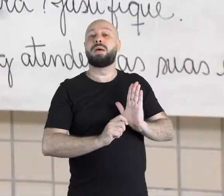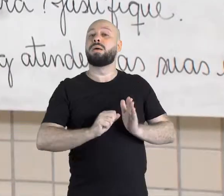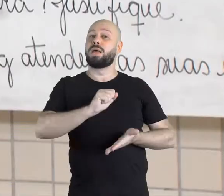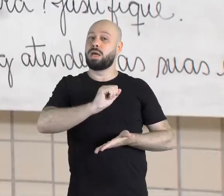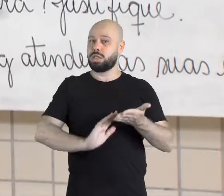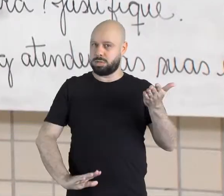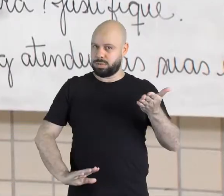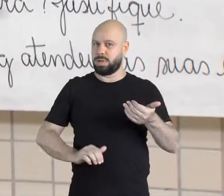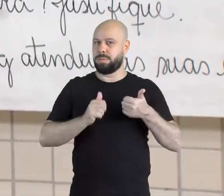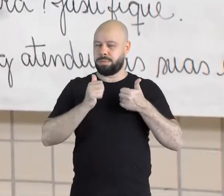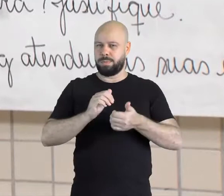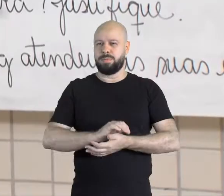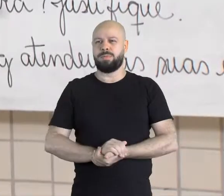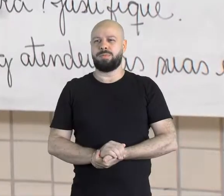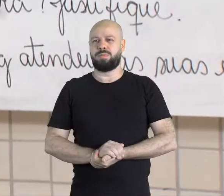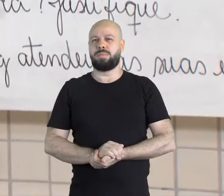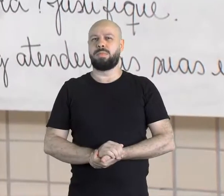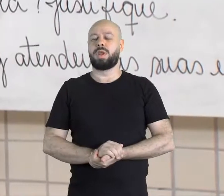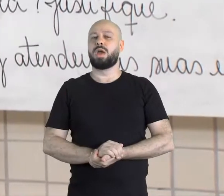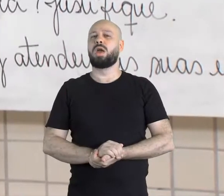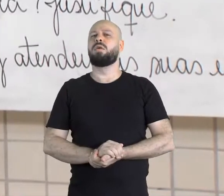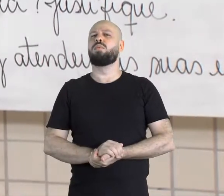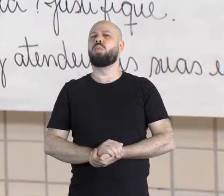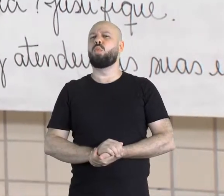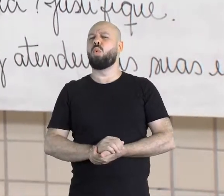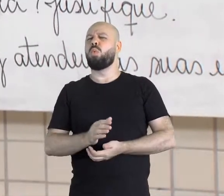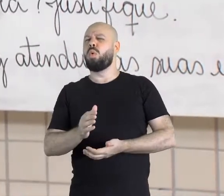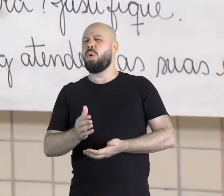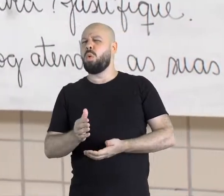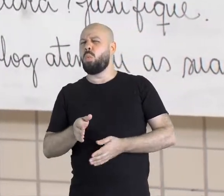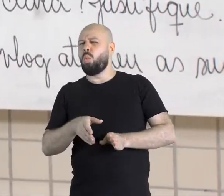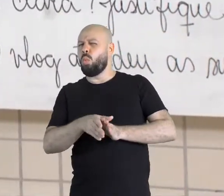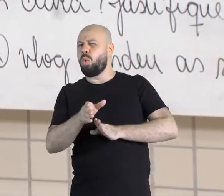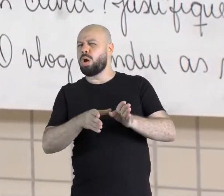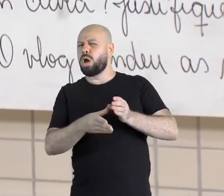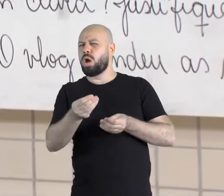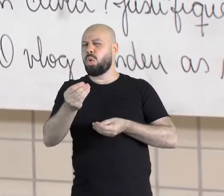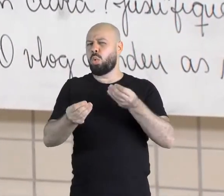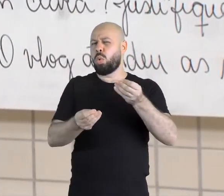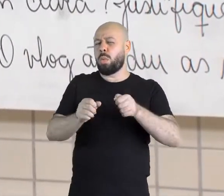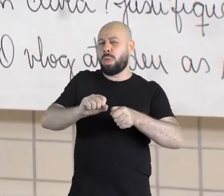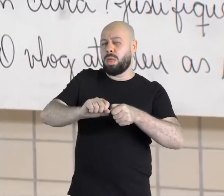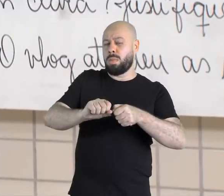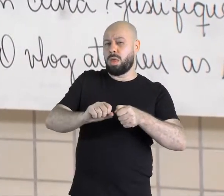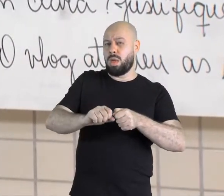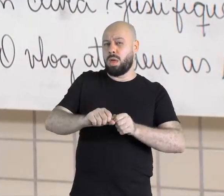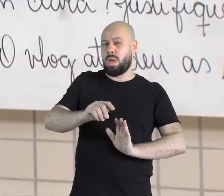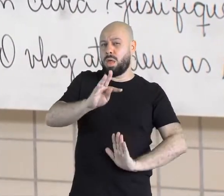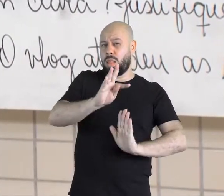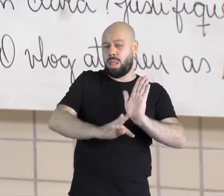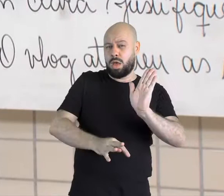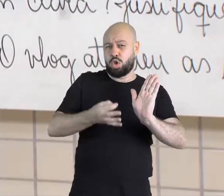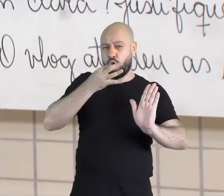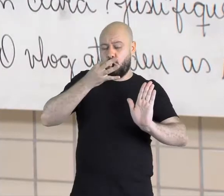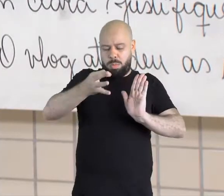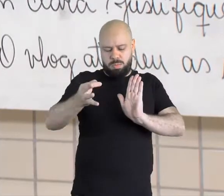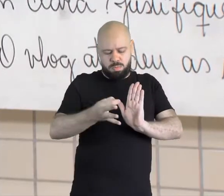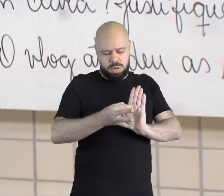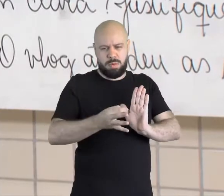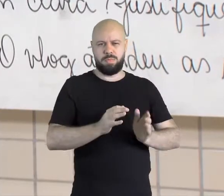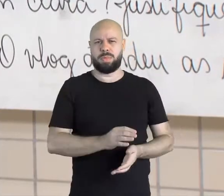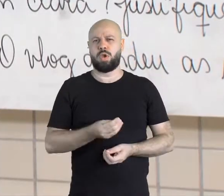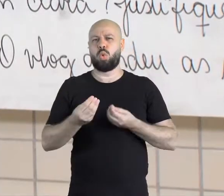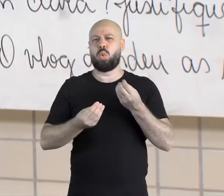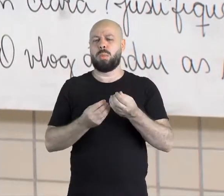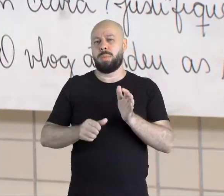atividade. Eu vou auxiliar vocês agora como fazer essa questão, como produzir esse texto opinativo. Primeira